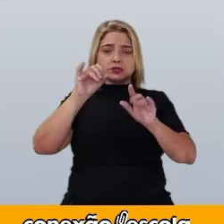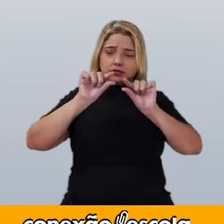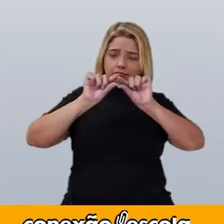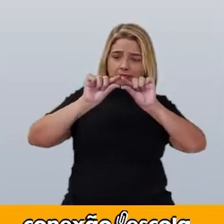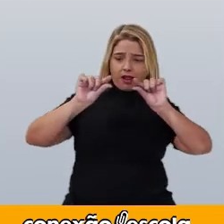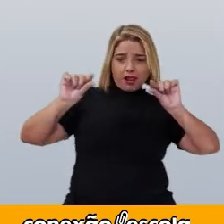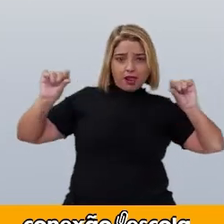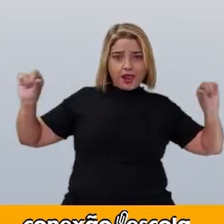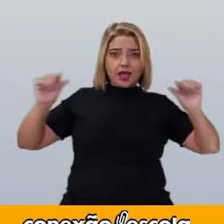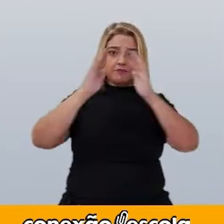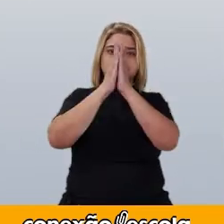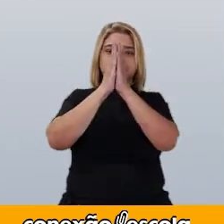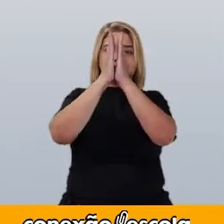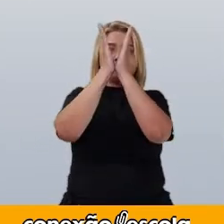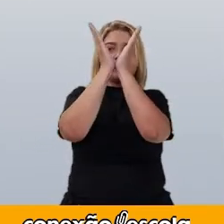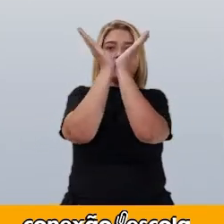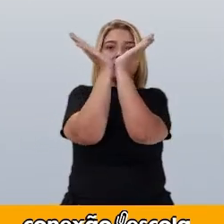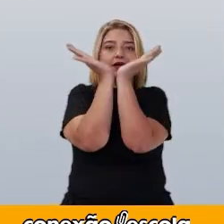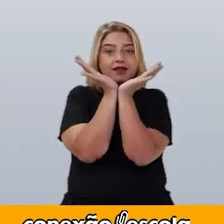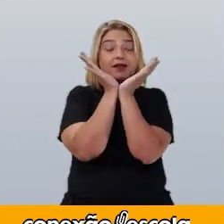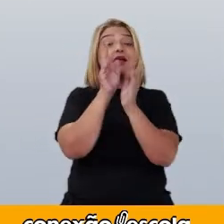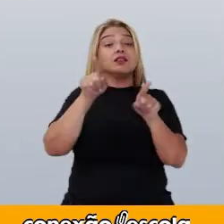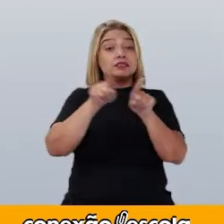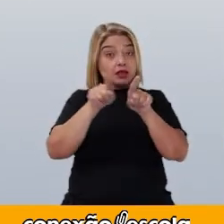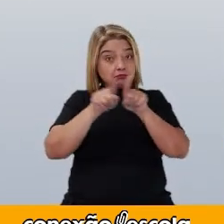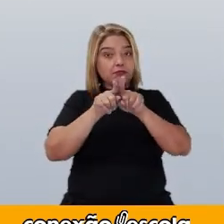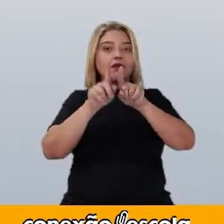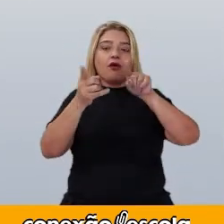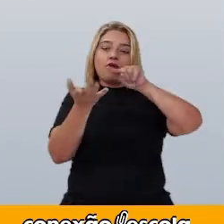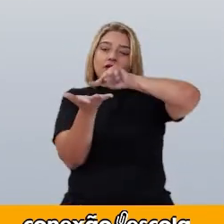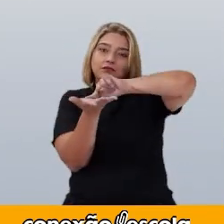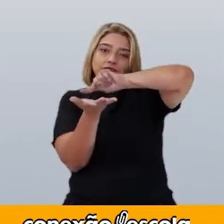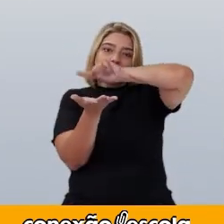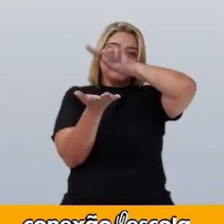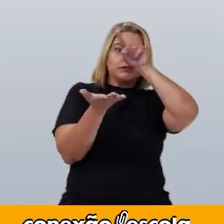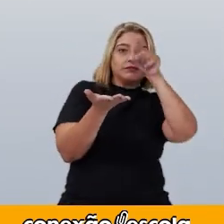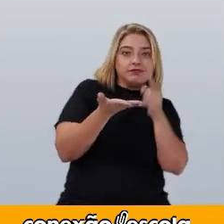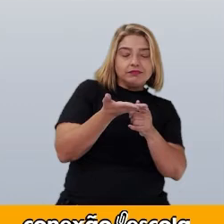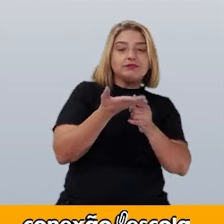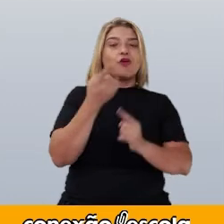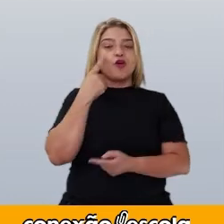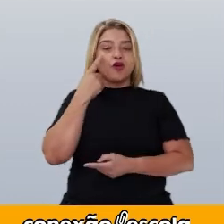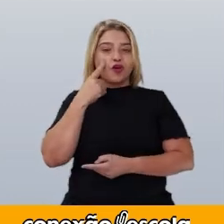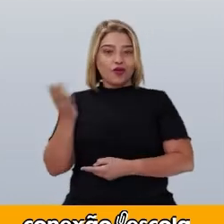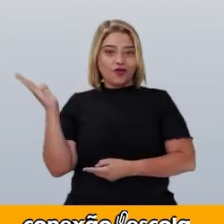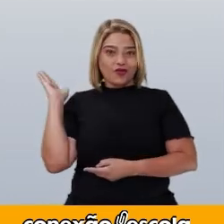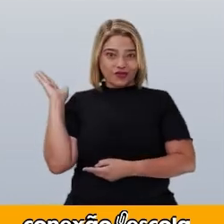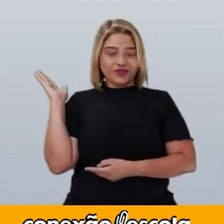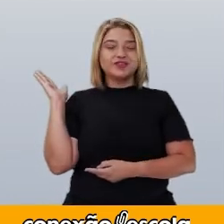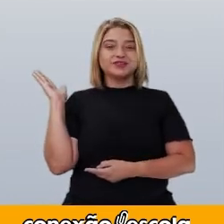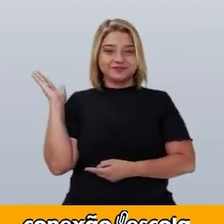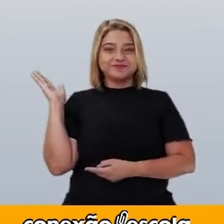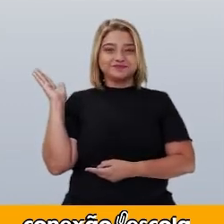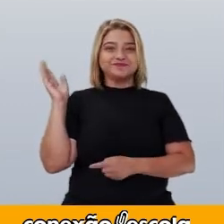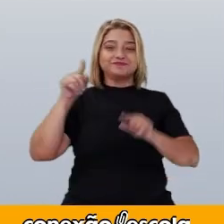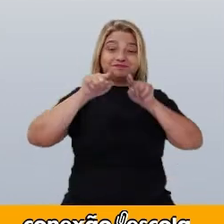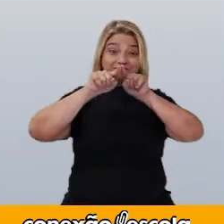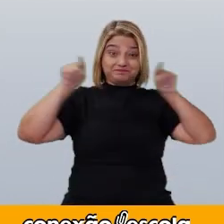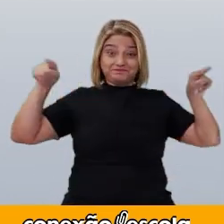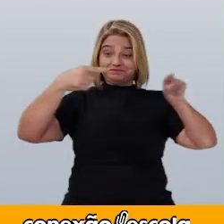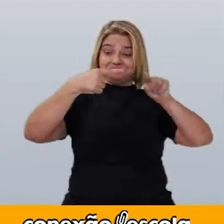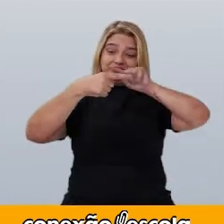abertura também temos um ângulo. No caso dos braços do Cristo Redentor que estão